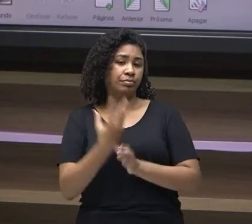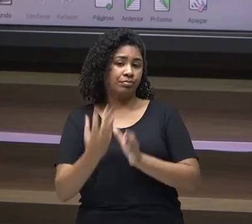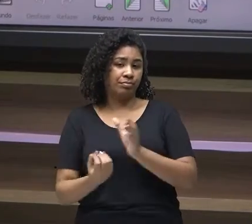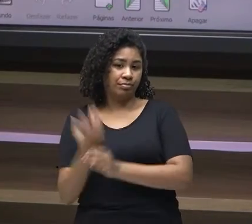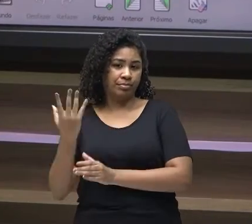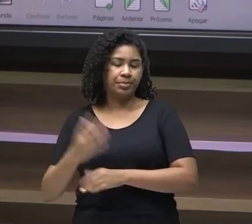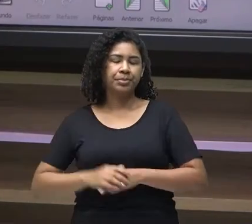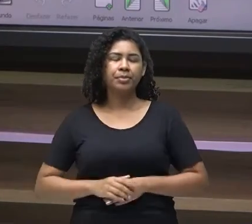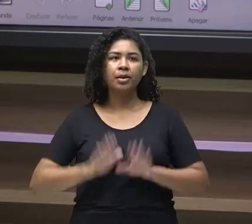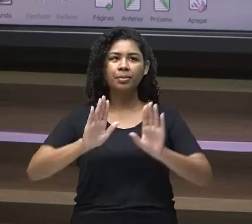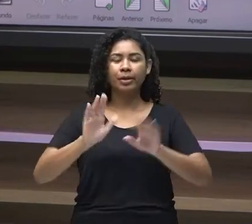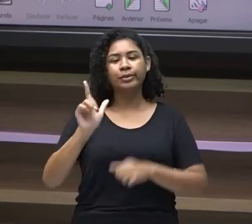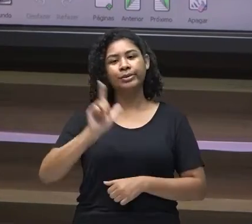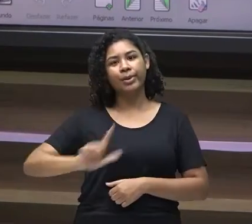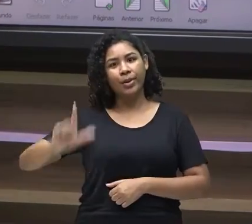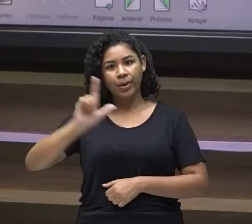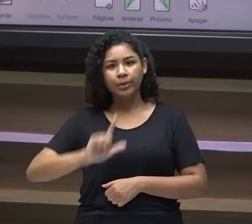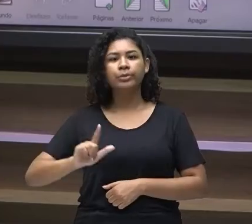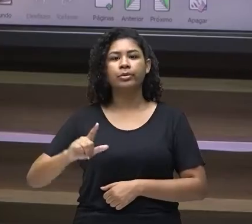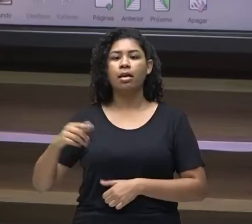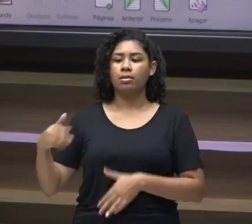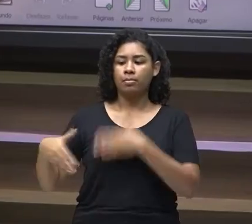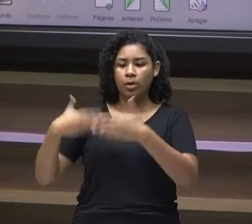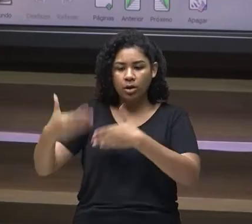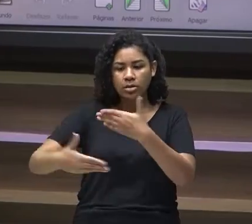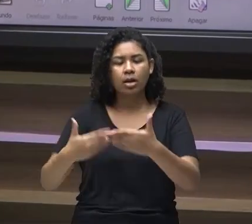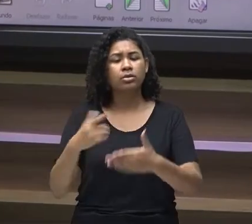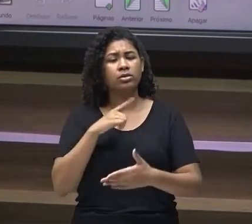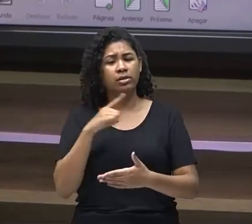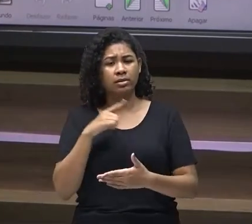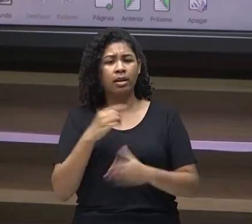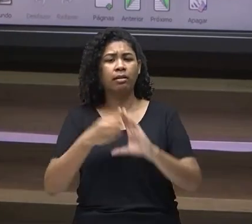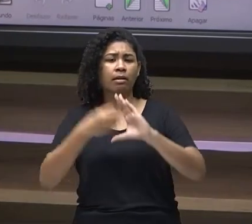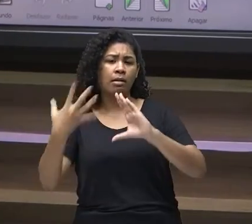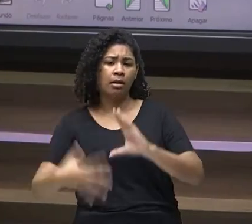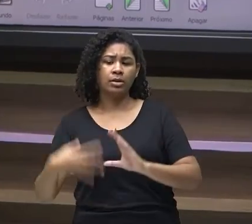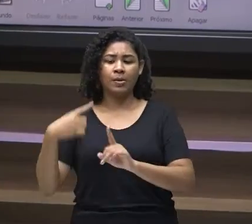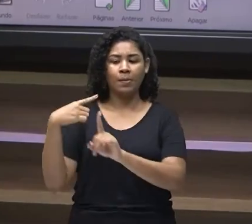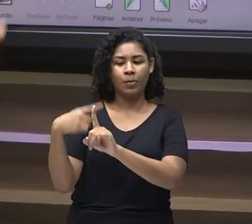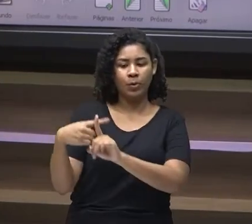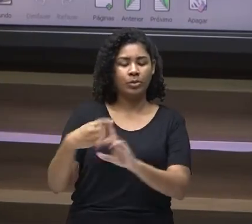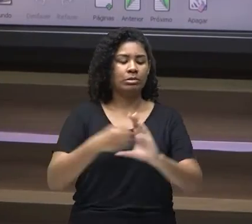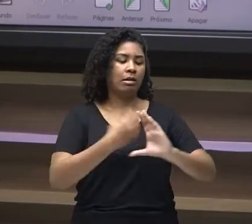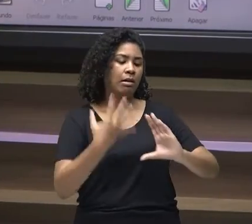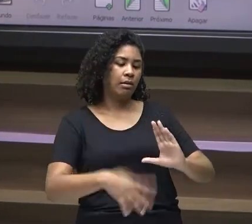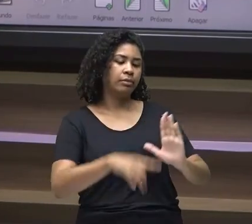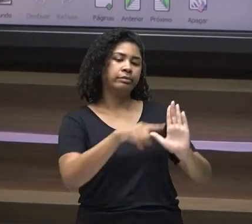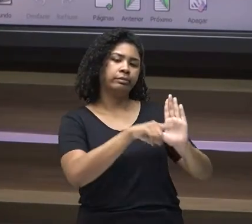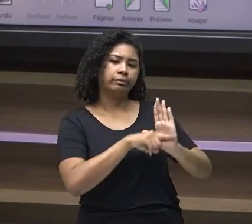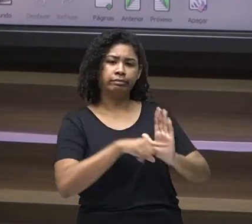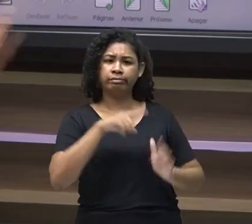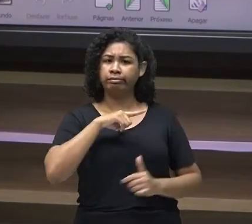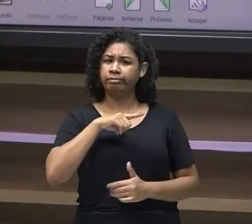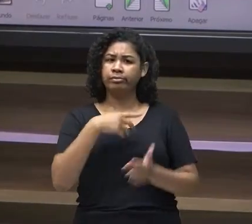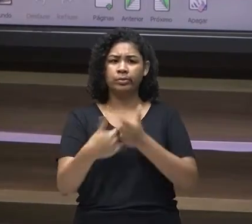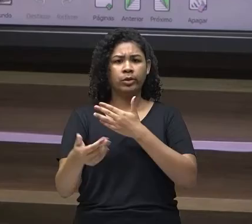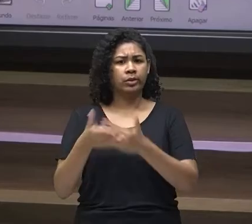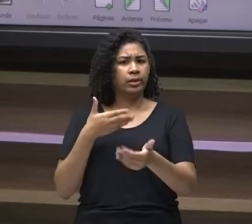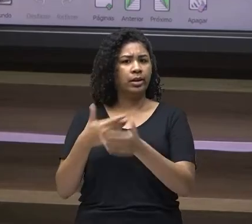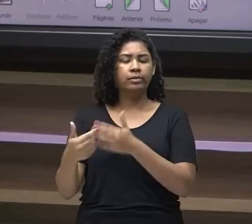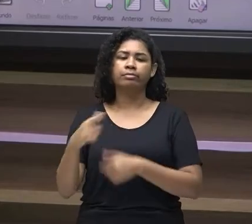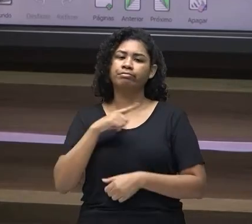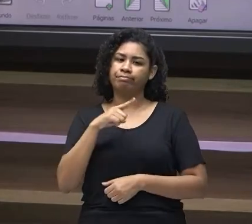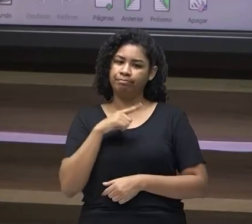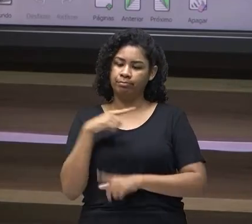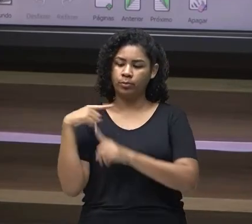que todo o processo tem vantagens e desvantagens. Qualquer usina vai ter vantagem e vai ter desvantagem também.